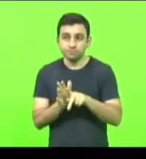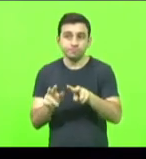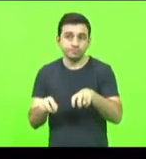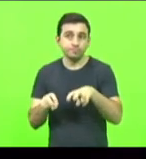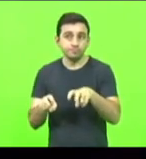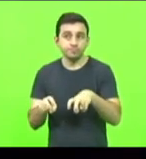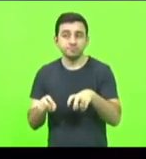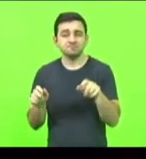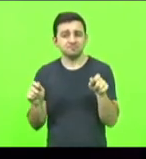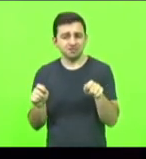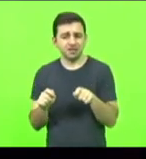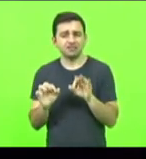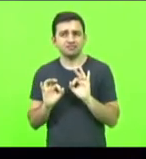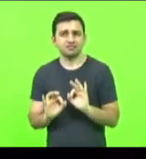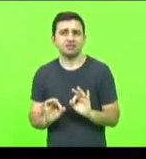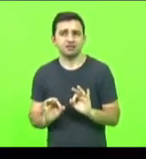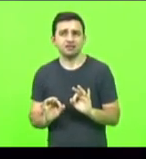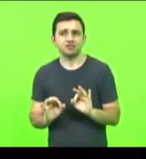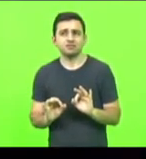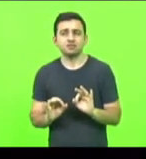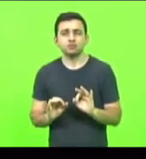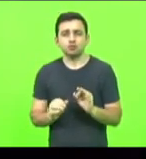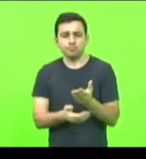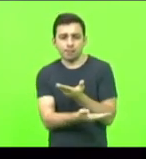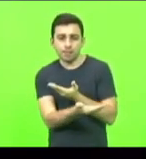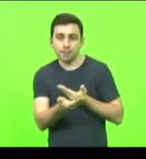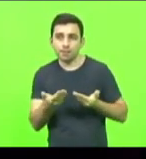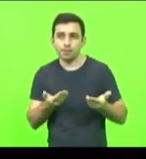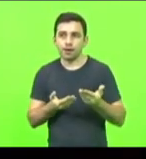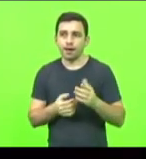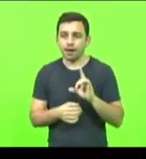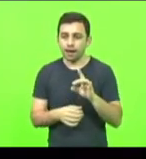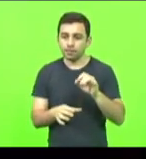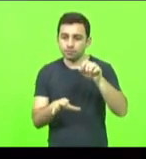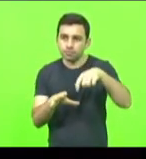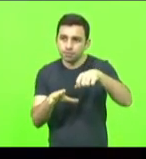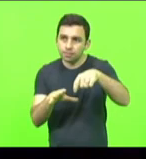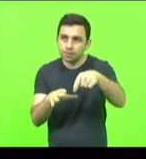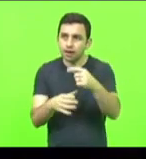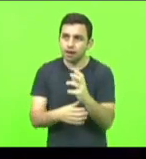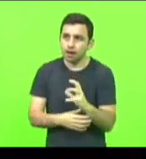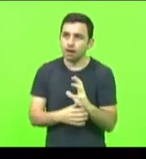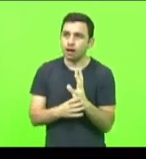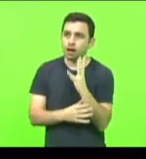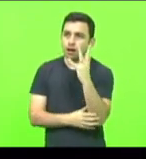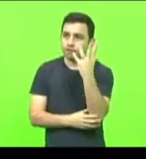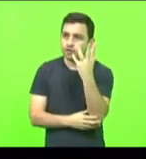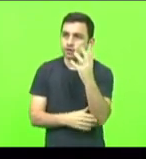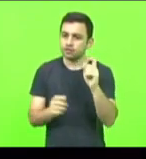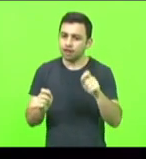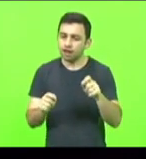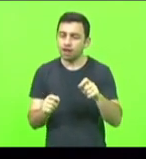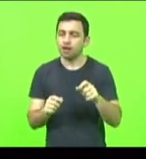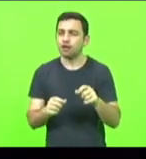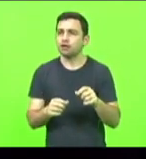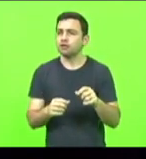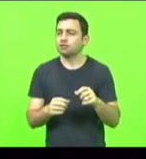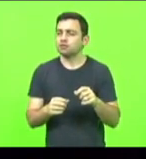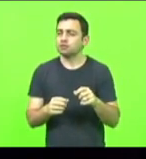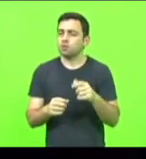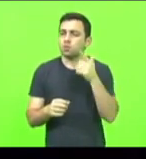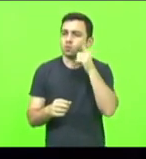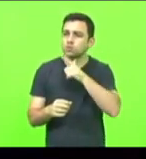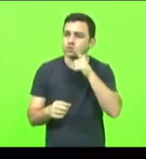certamente que, através de uma compensação, a cada árvore que se colhe, se planta 10. Eu acho que esse